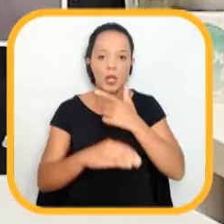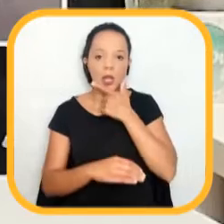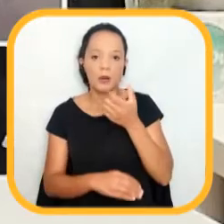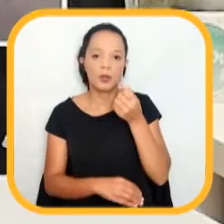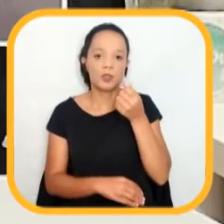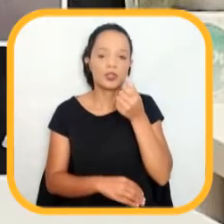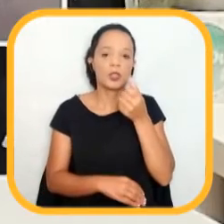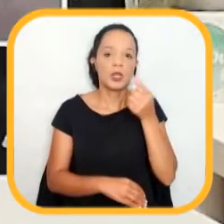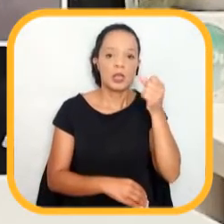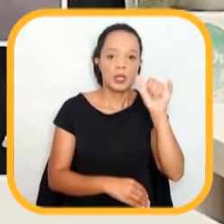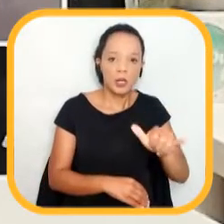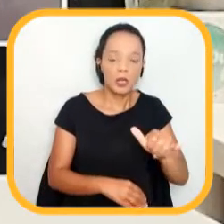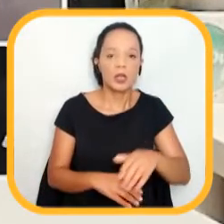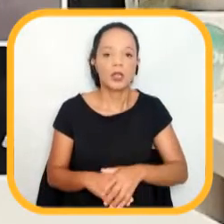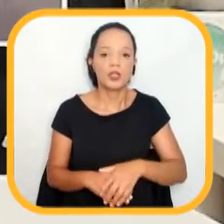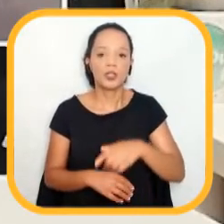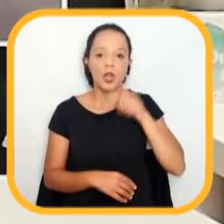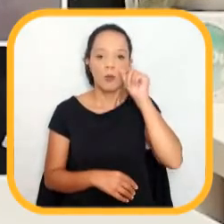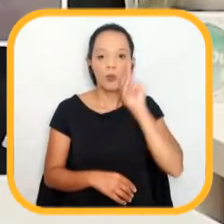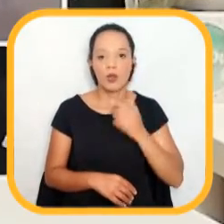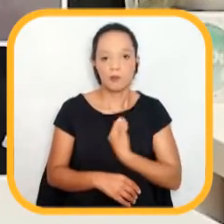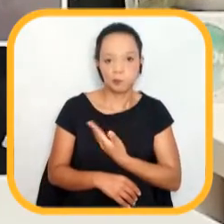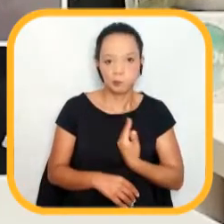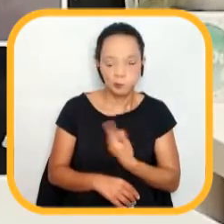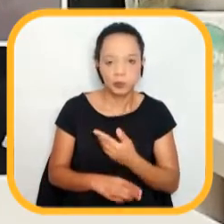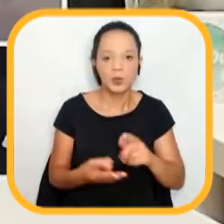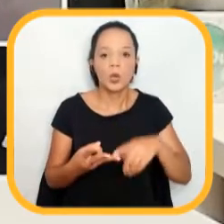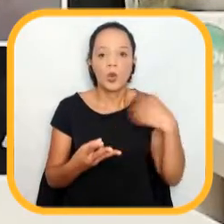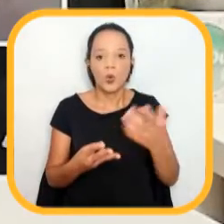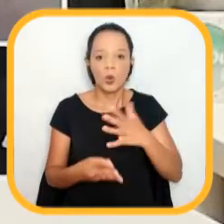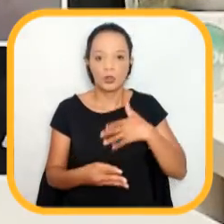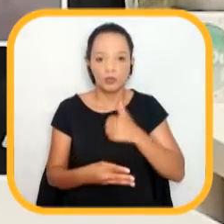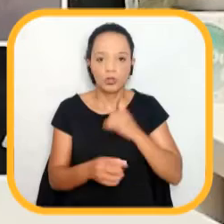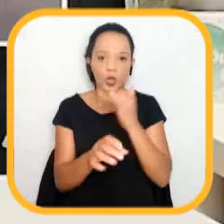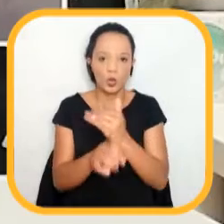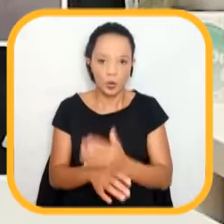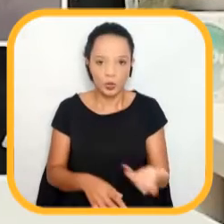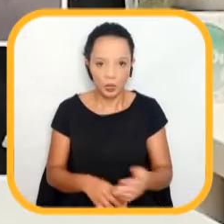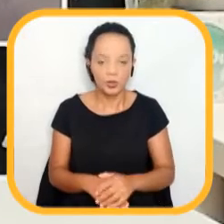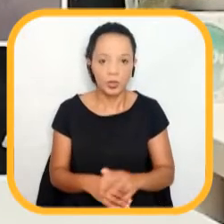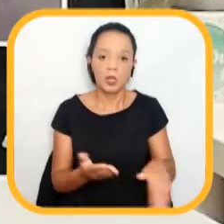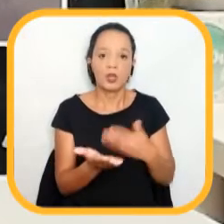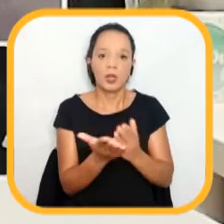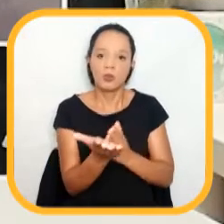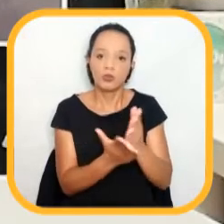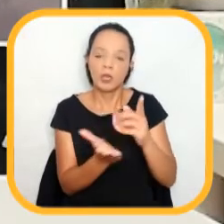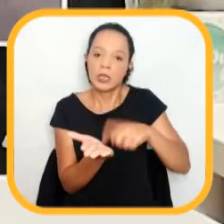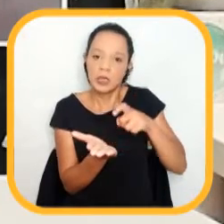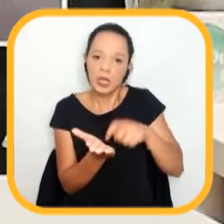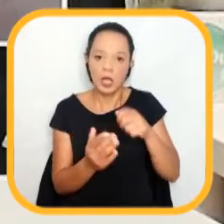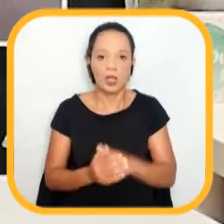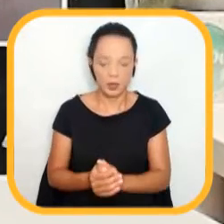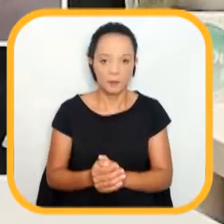pessoas lésbicas, gays, bissexuais, trans, intersexo e outras identidades não normativas continua a ser